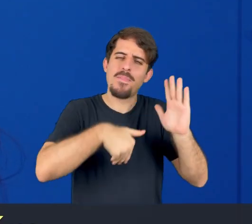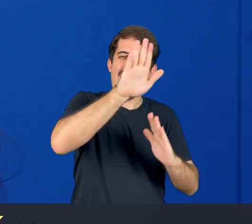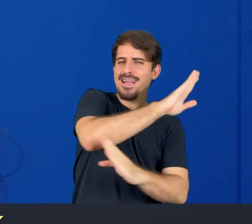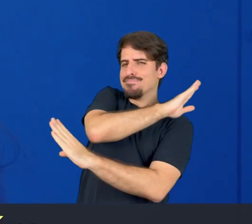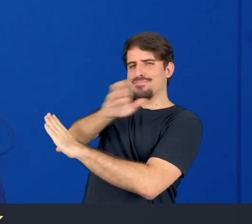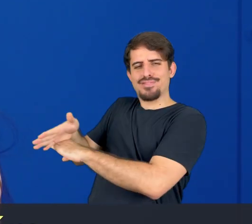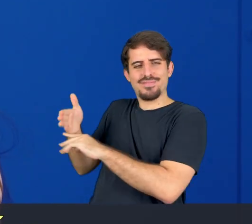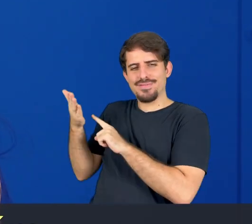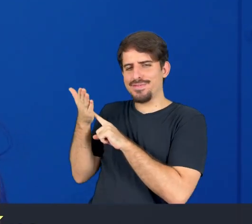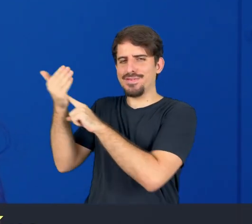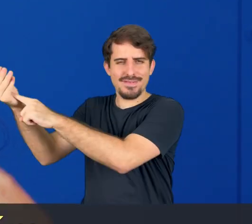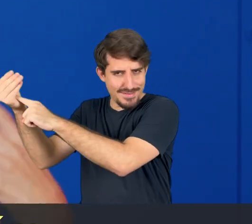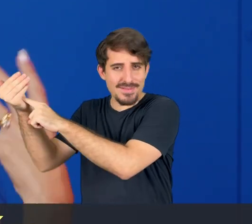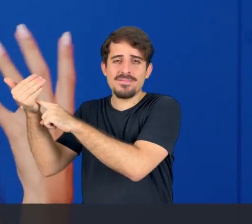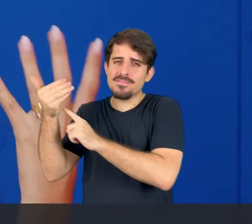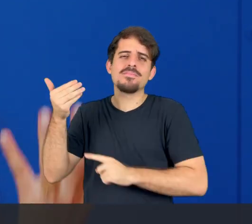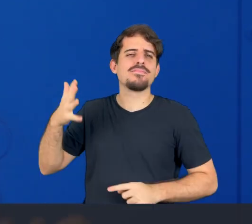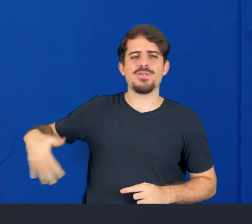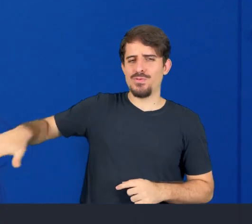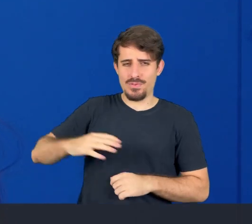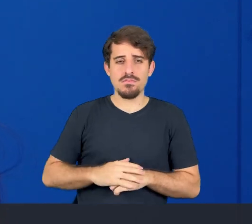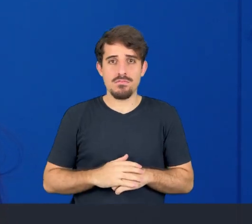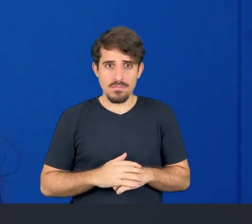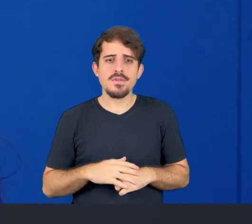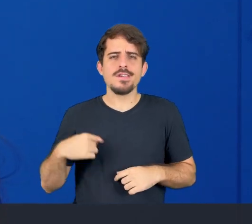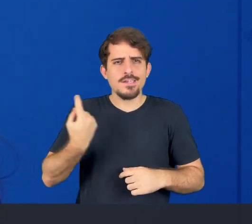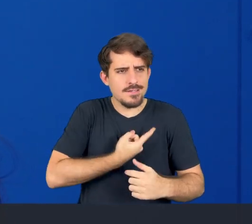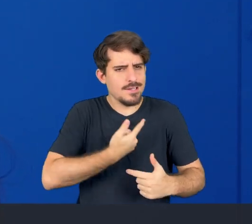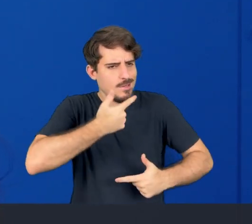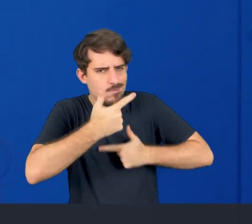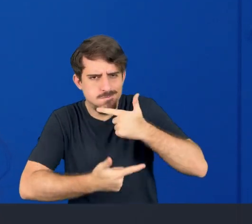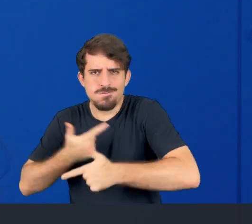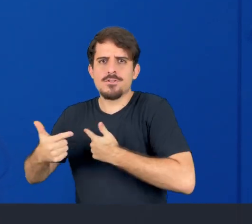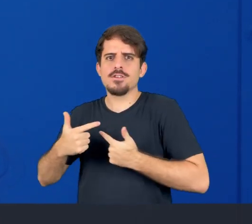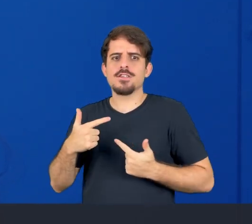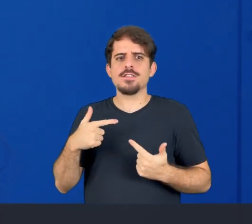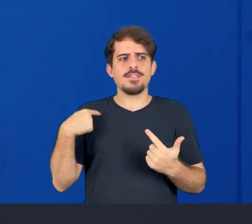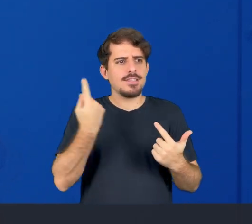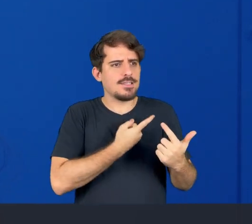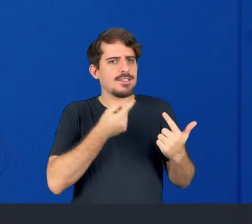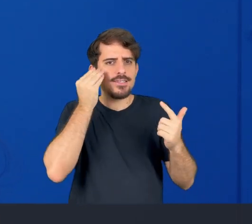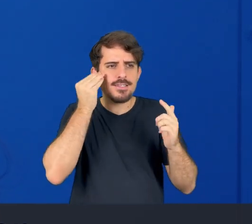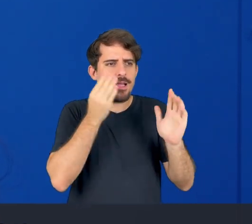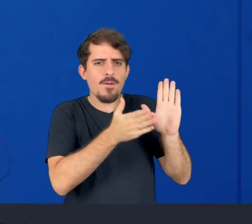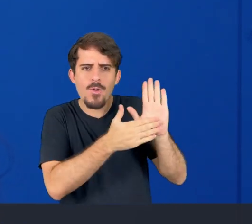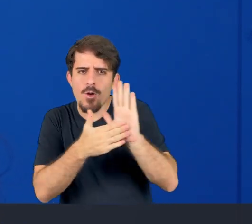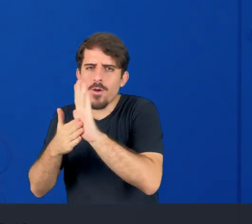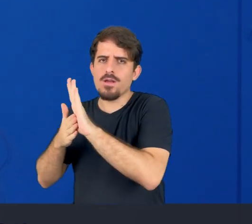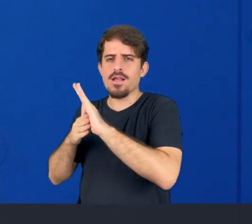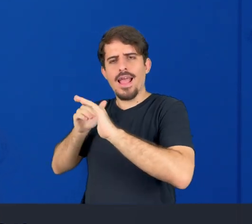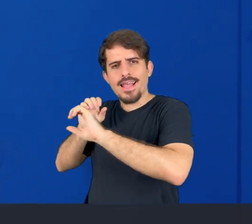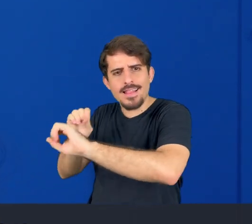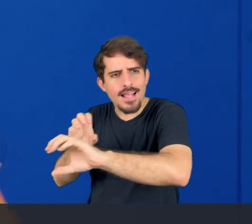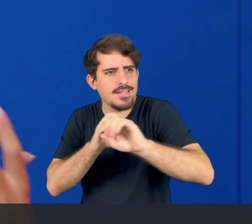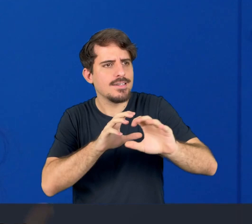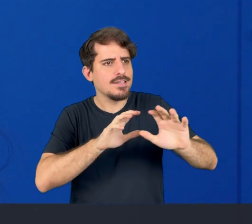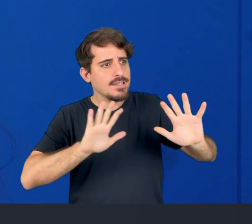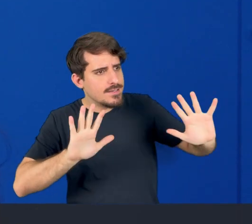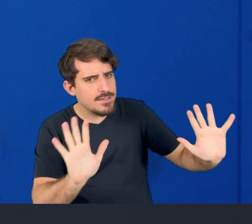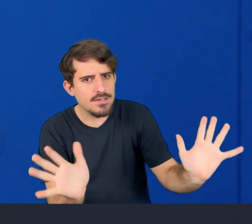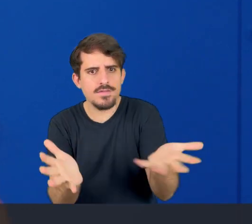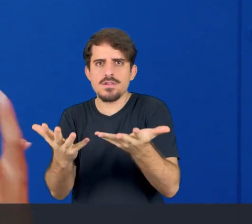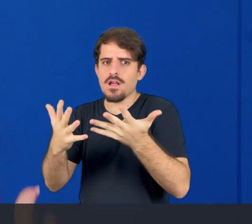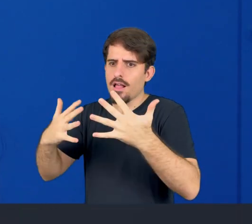a HandTalk ela vai muito além do que a tecnologia, né? O nosso trabalho, o nosso propósito aqui dentro é a gente